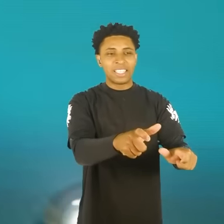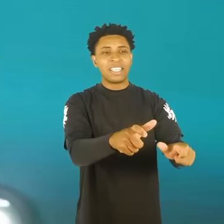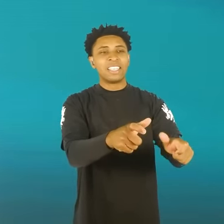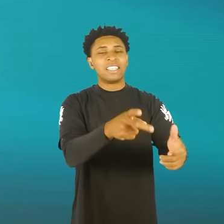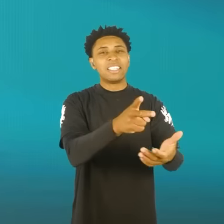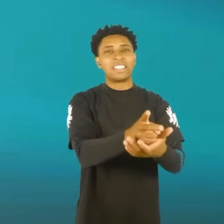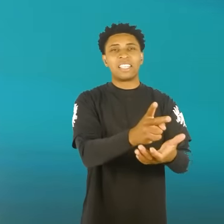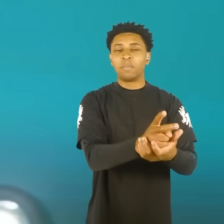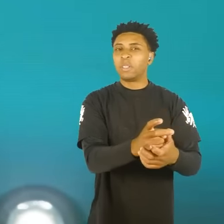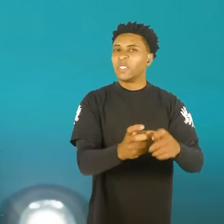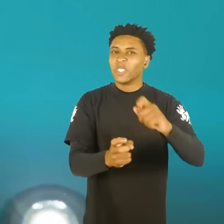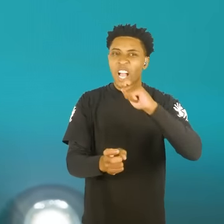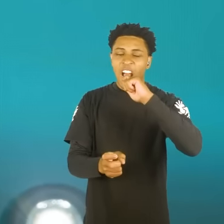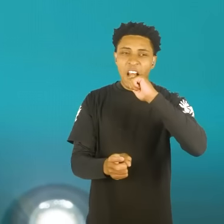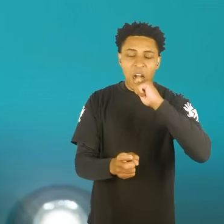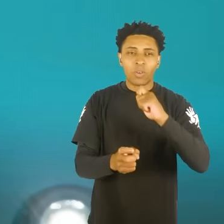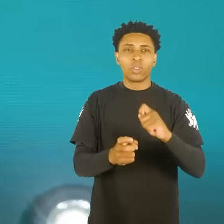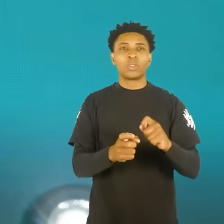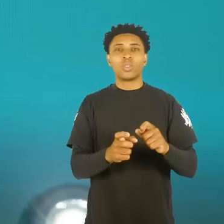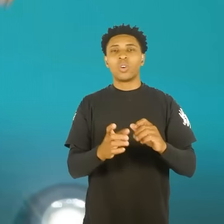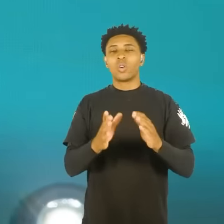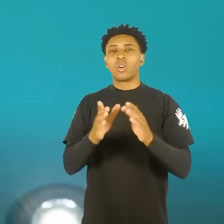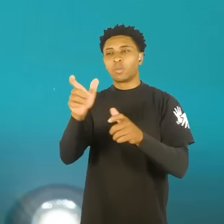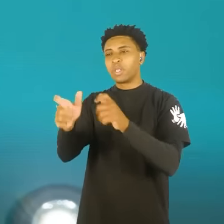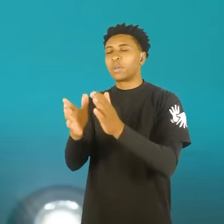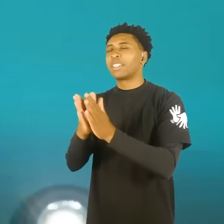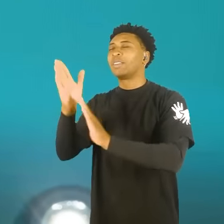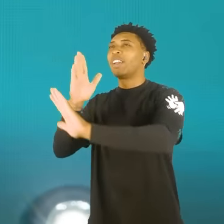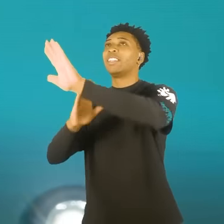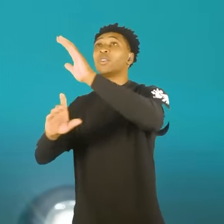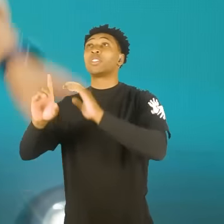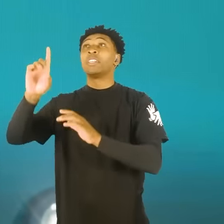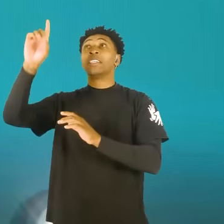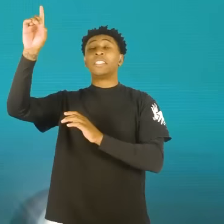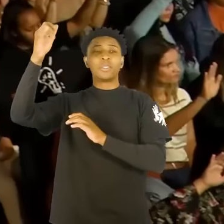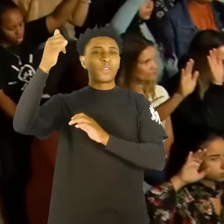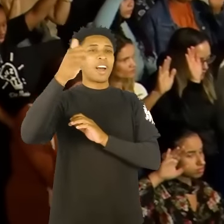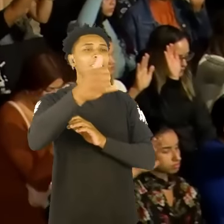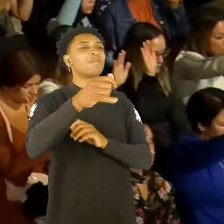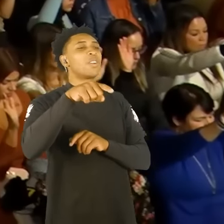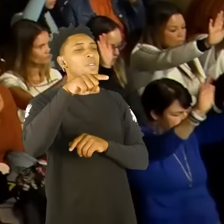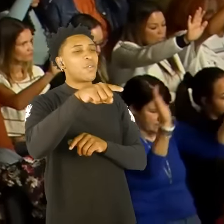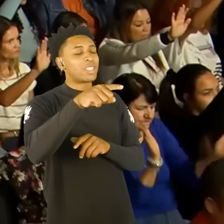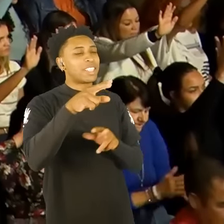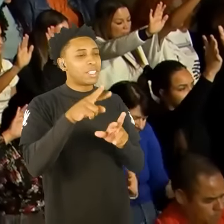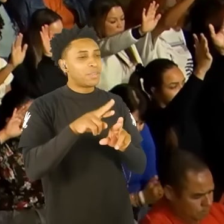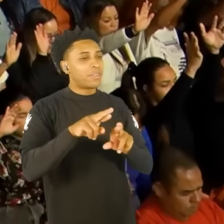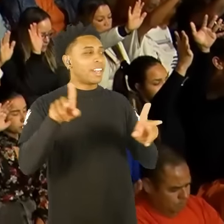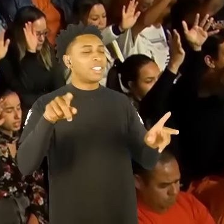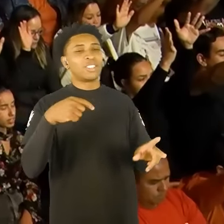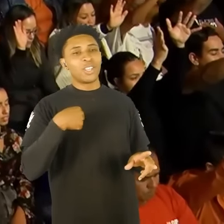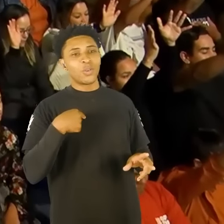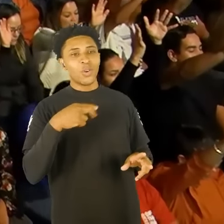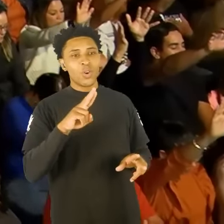serve diferente. Mas Deus manda eu te dizer aqui: é o diferente que eu uso, é o diferente que eu amo, é o